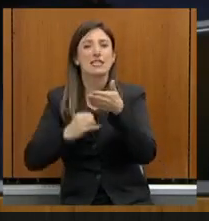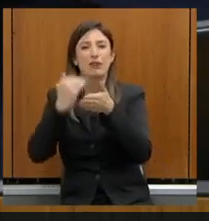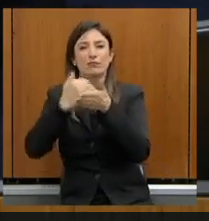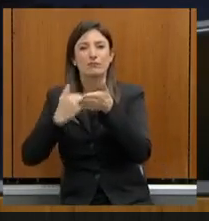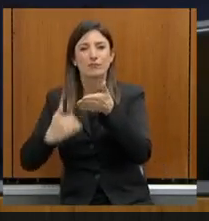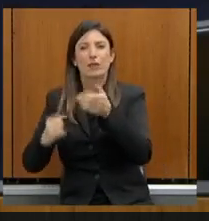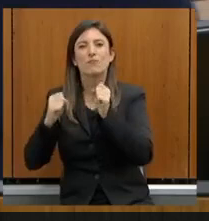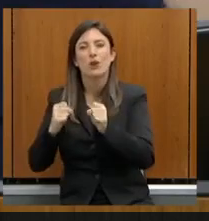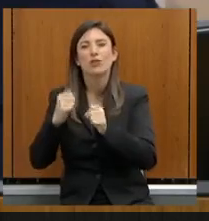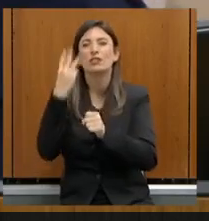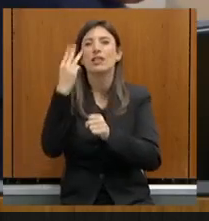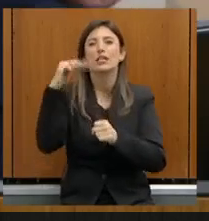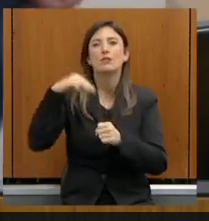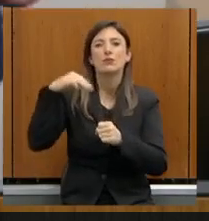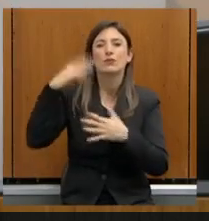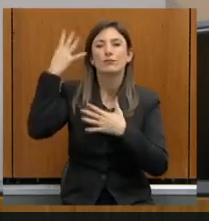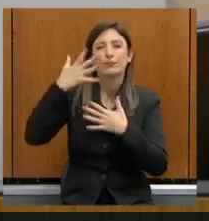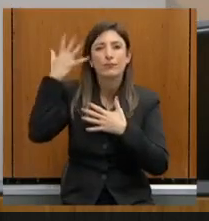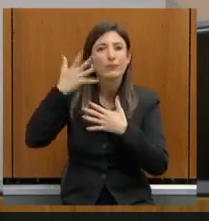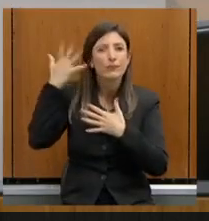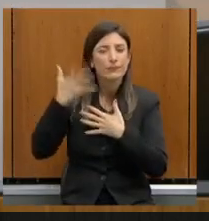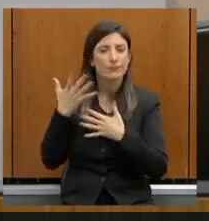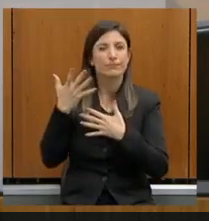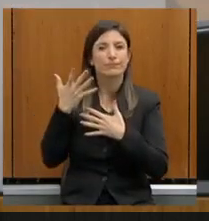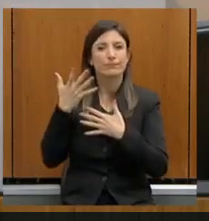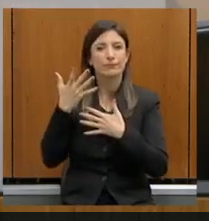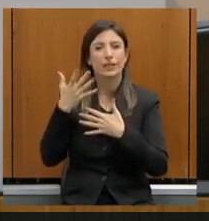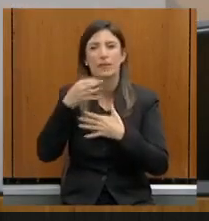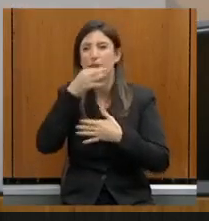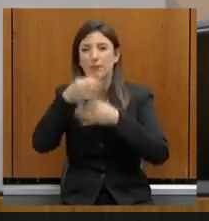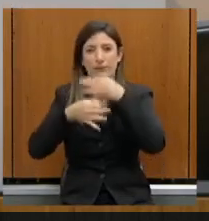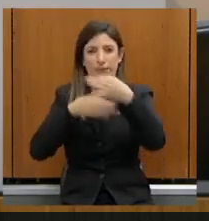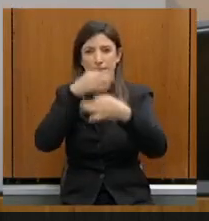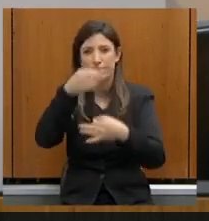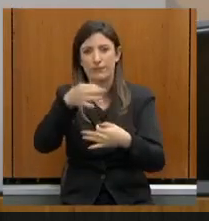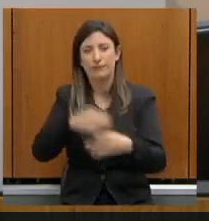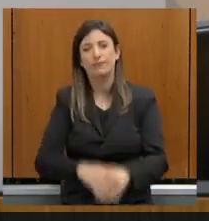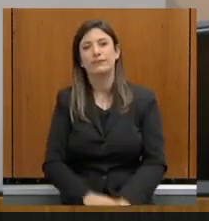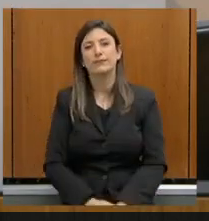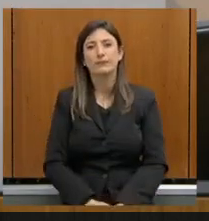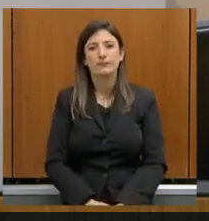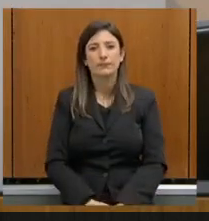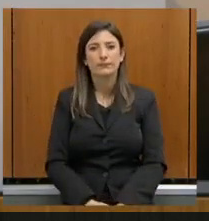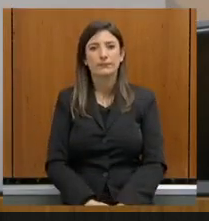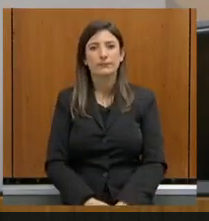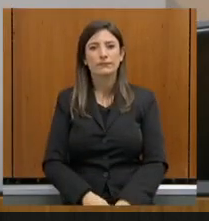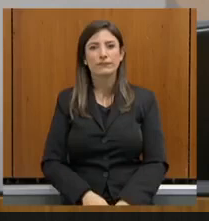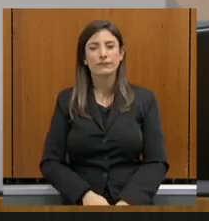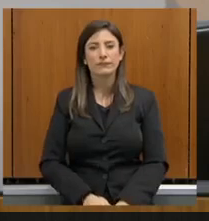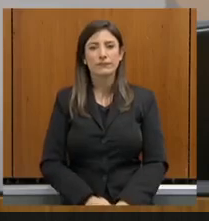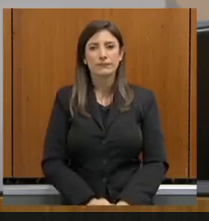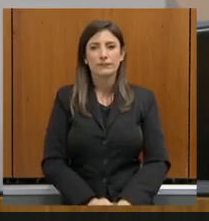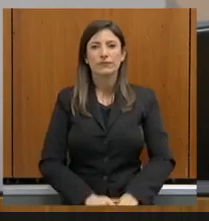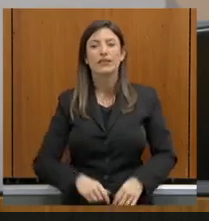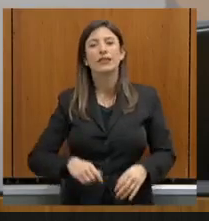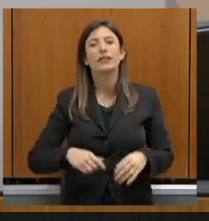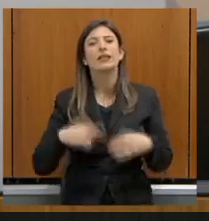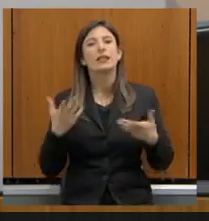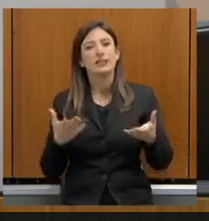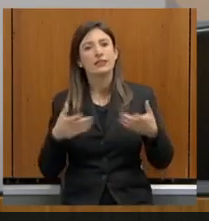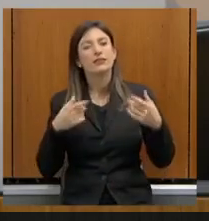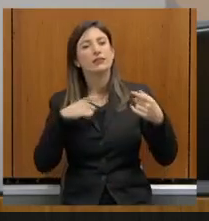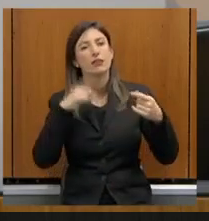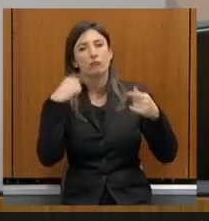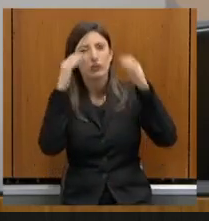minutos para as suas interpelações. Como o regimento que demos